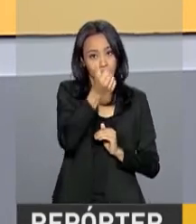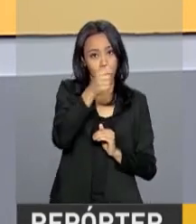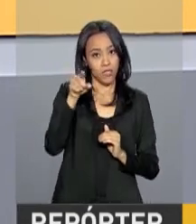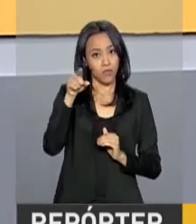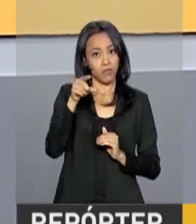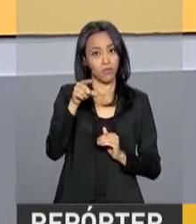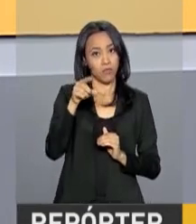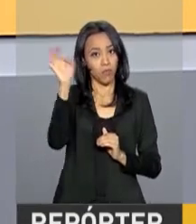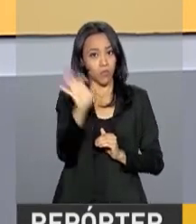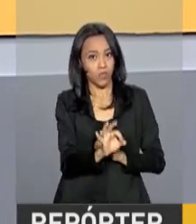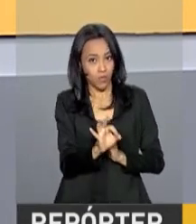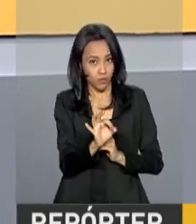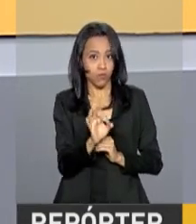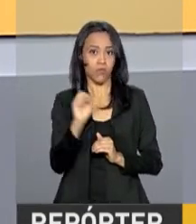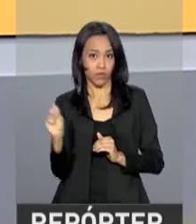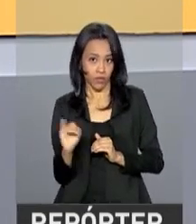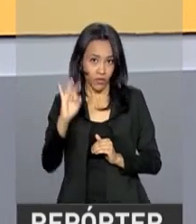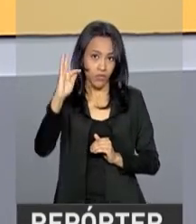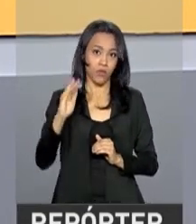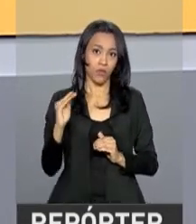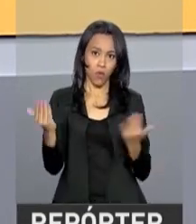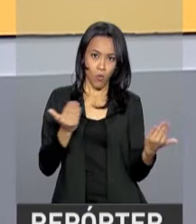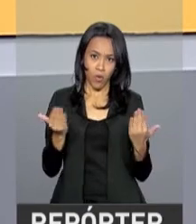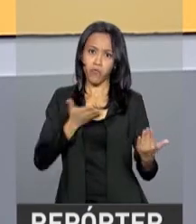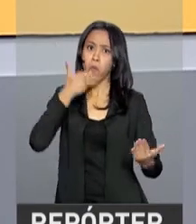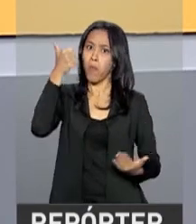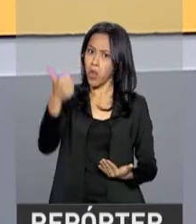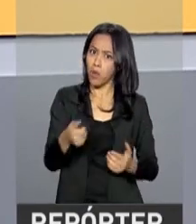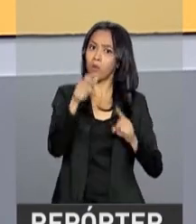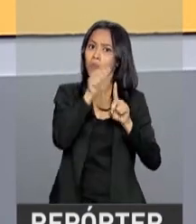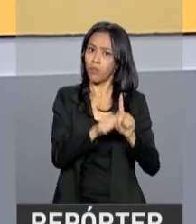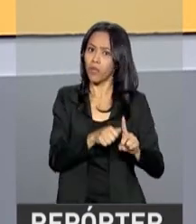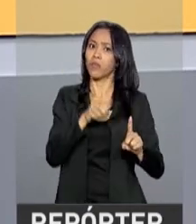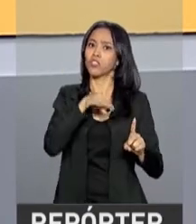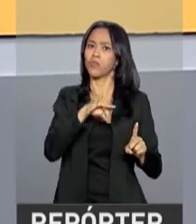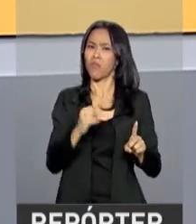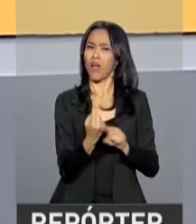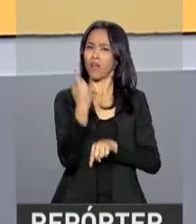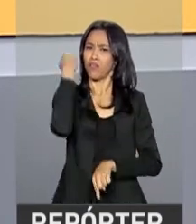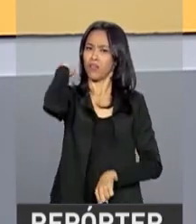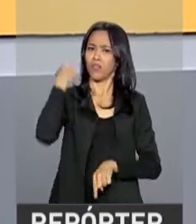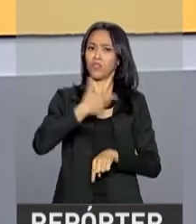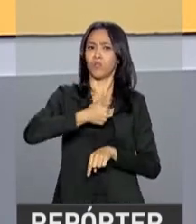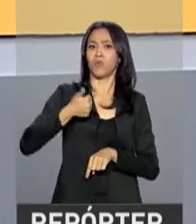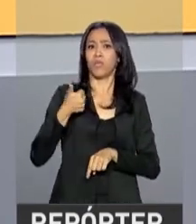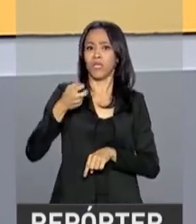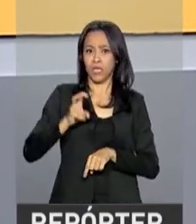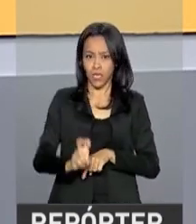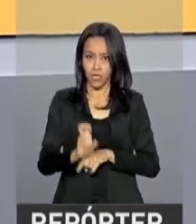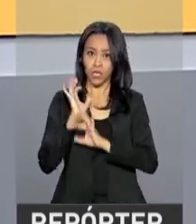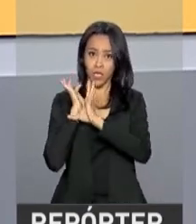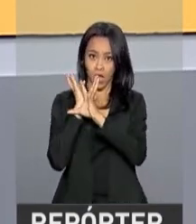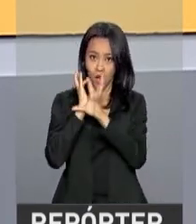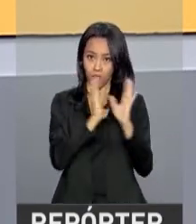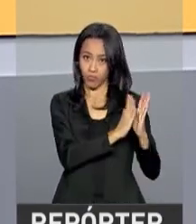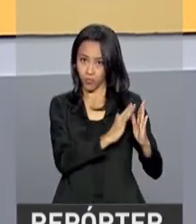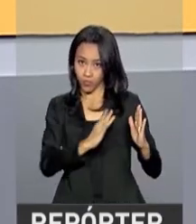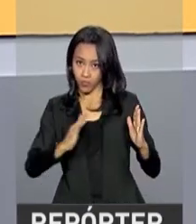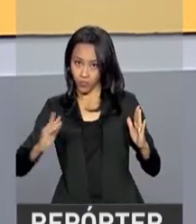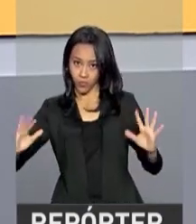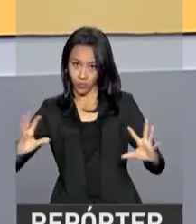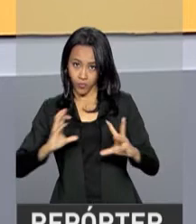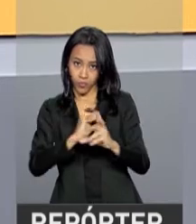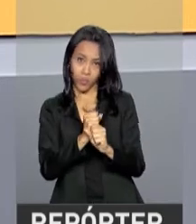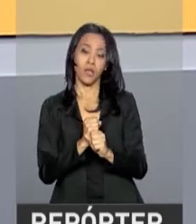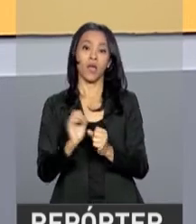do ano passado foi o melhor resultado para meses de maio desde maio de 2015 no acumulado do ano até maio a